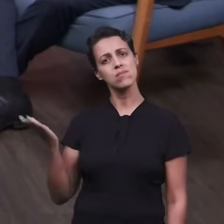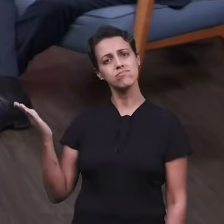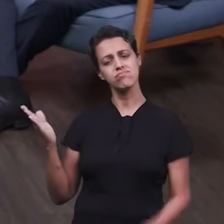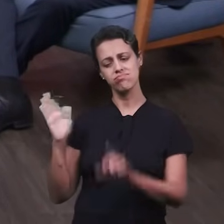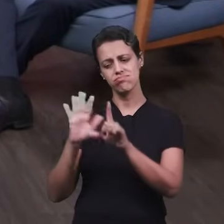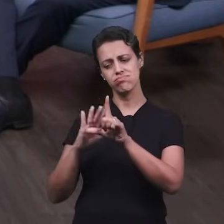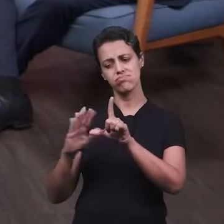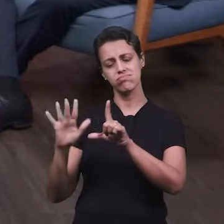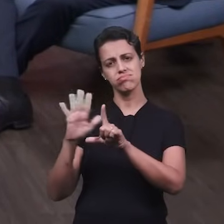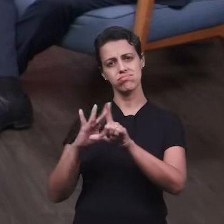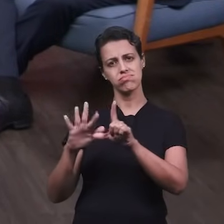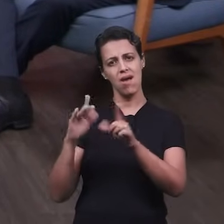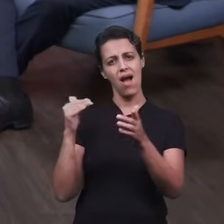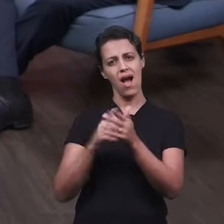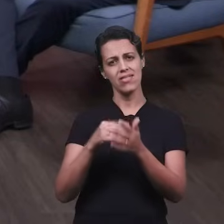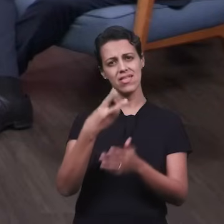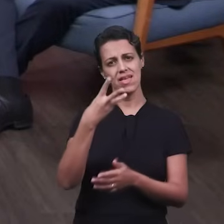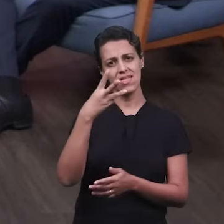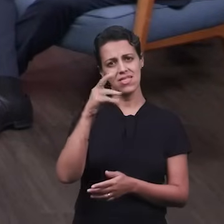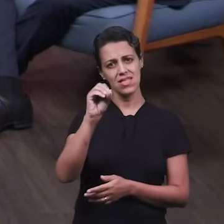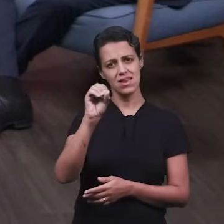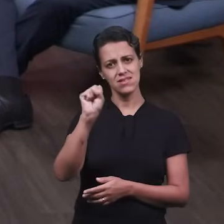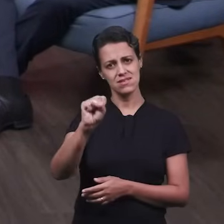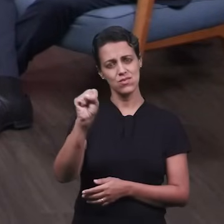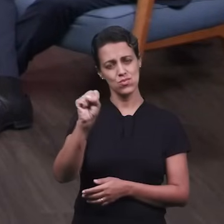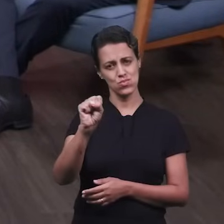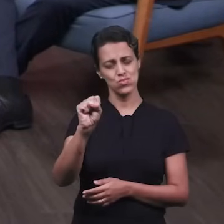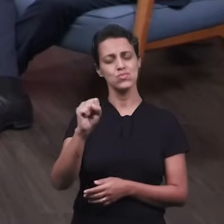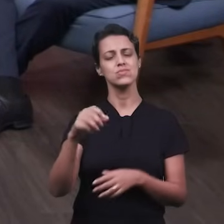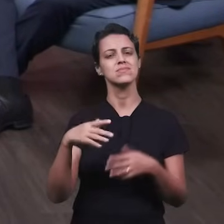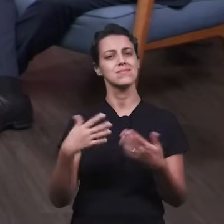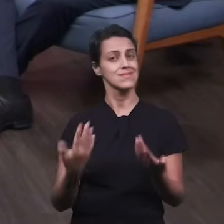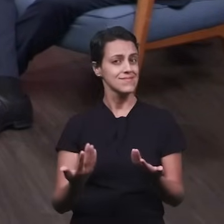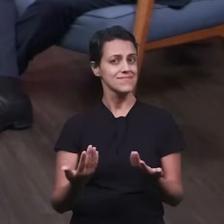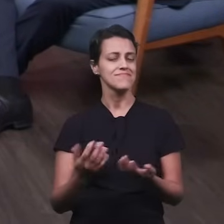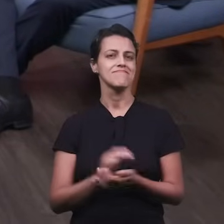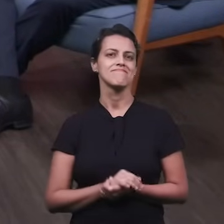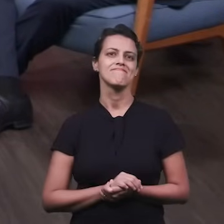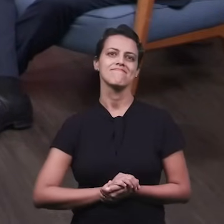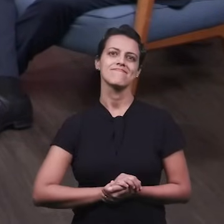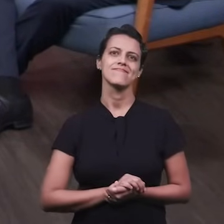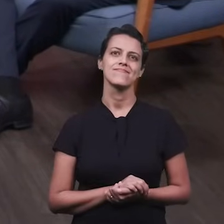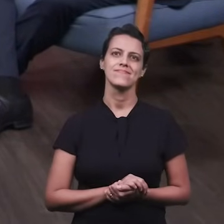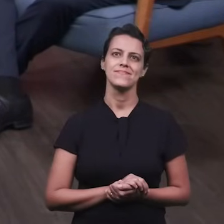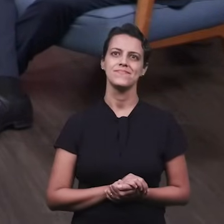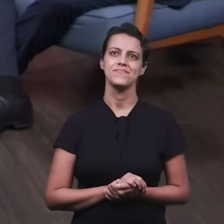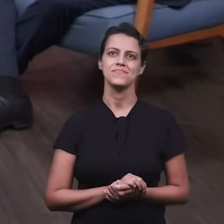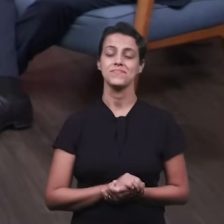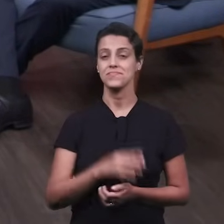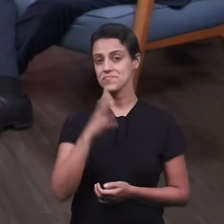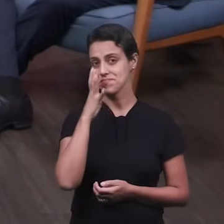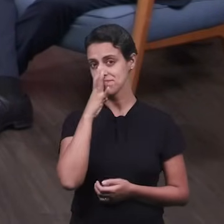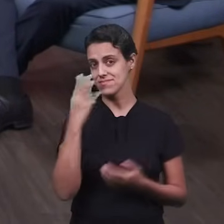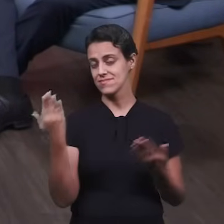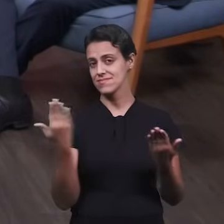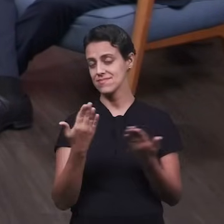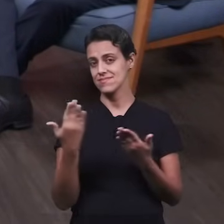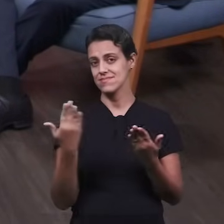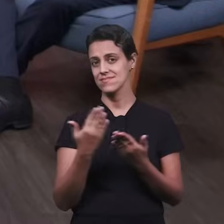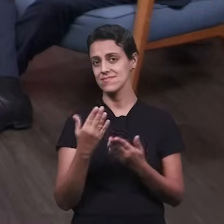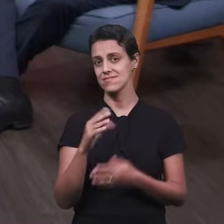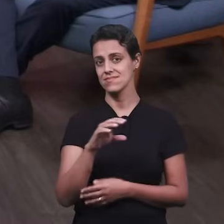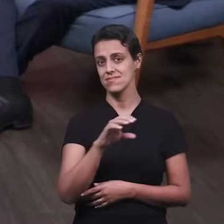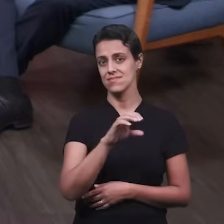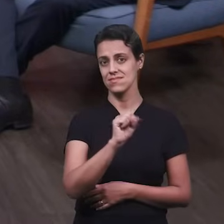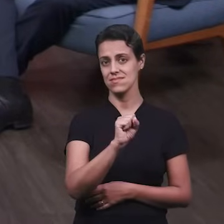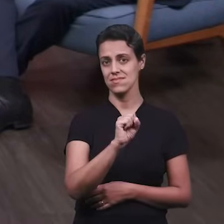vídeo até 30 segundos, mandar para a gente e quem sabe não vai ser o seu vídeo que vai aparecer no próximo programa. Então vamos lá, nós vamos assistir agora uma palavra